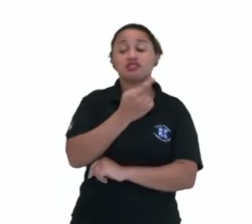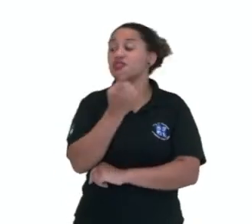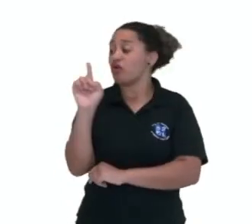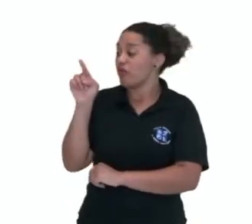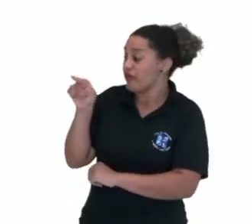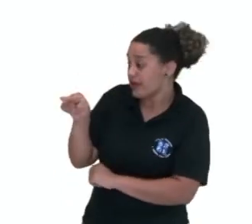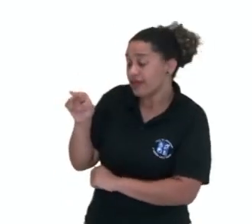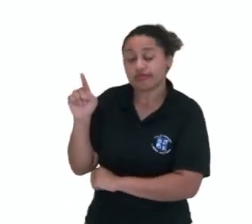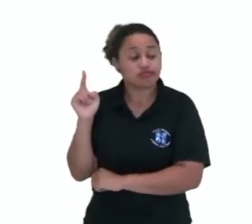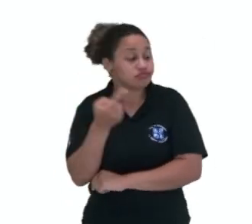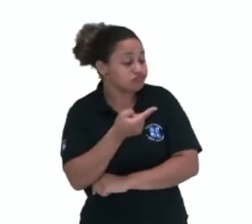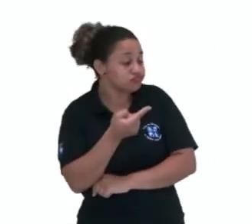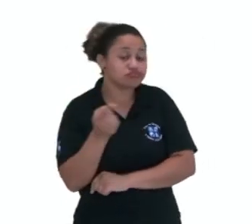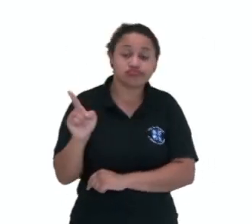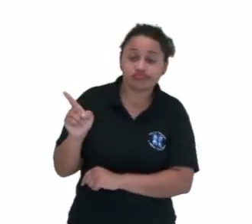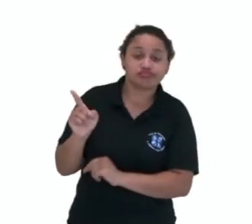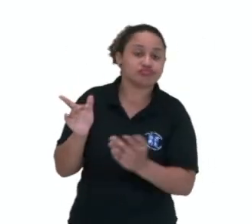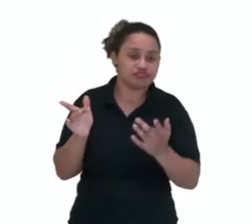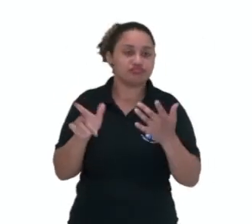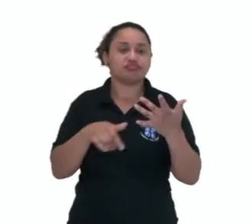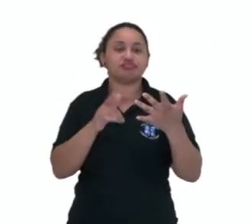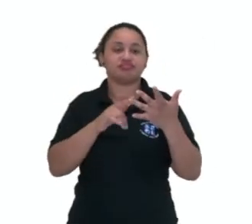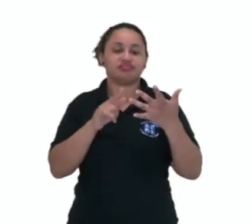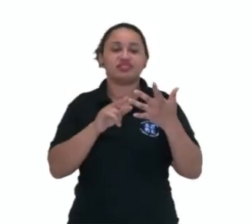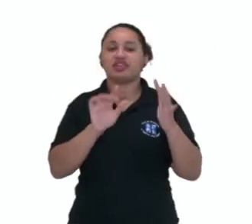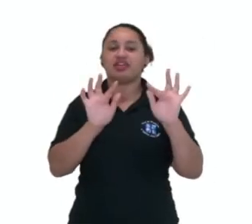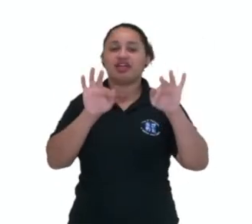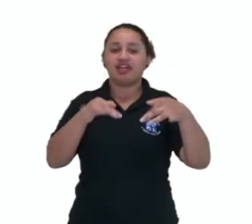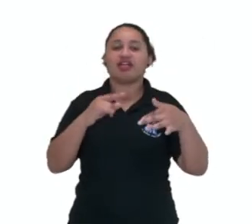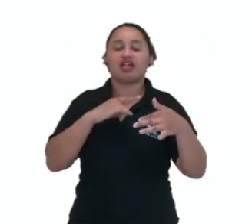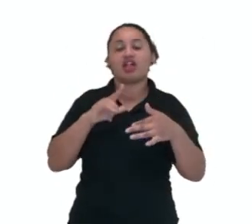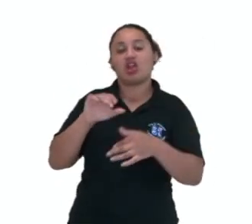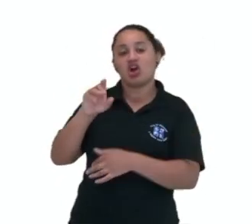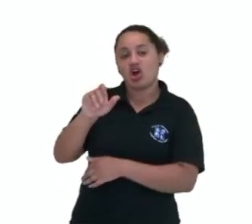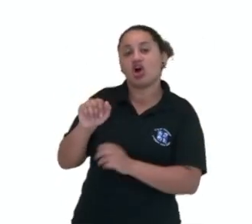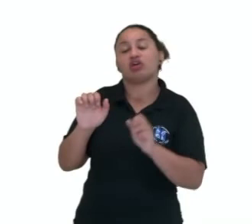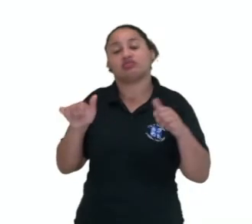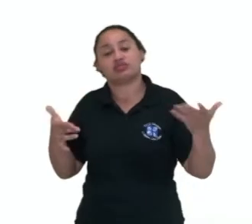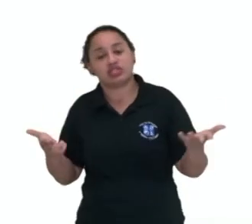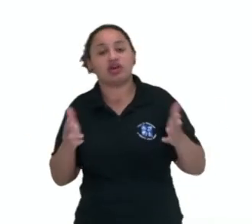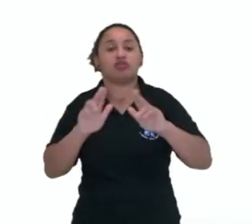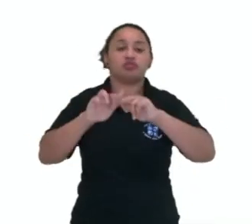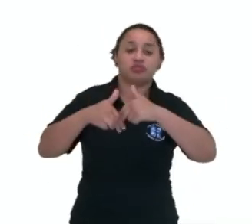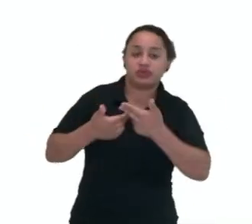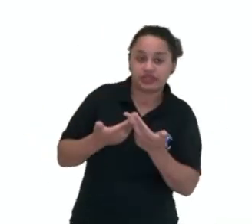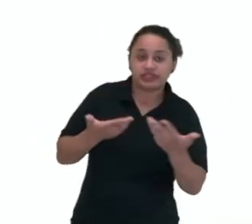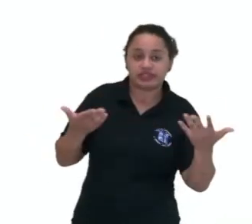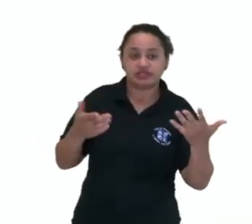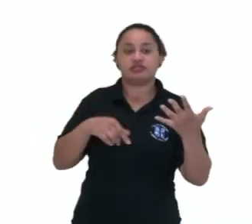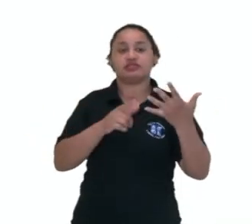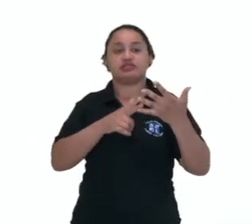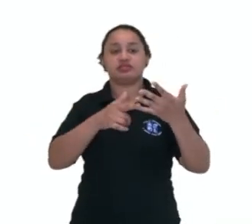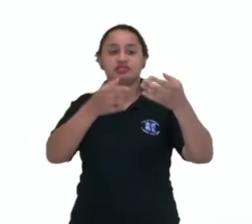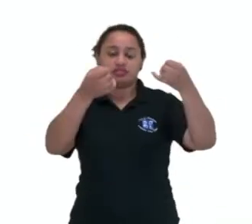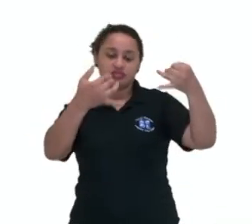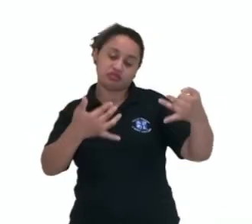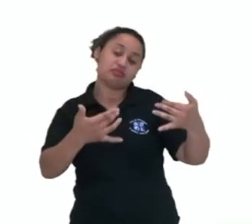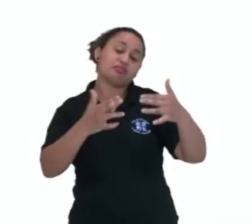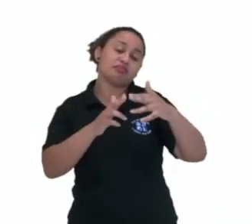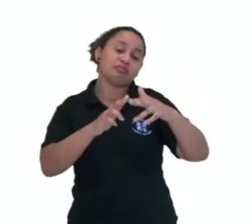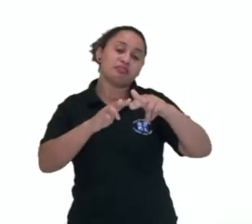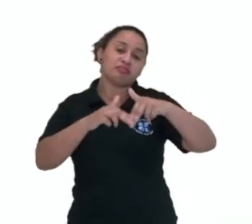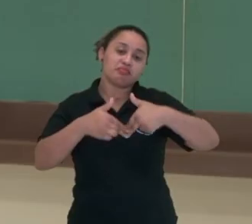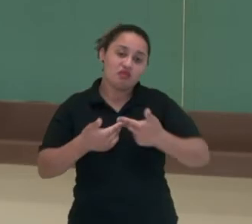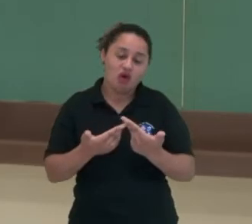ou, ora, ora, já, já. Conclusivas, ideia de conclusão, logo, portanto, por isso. E explicativas, que